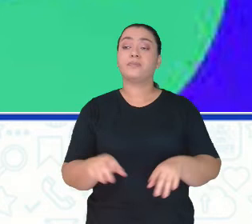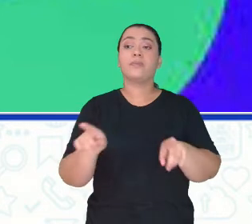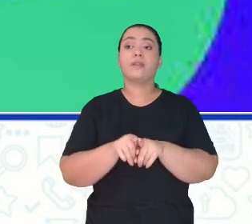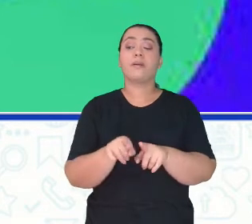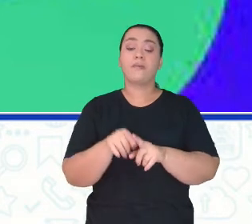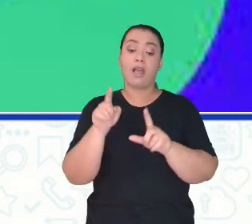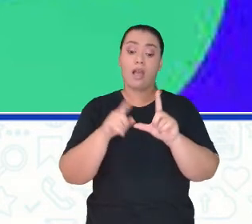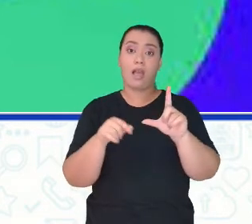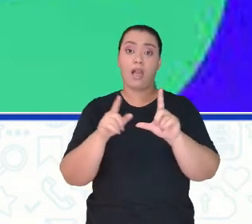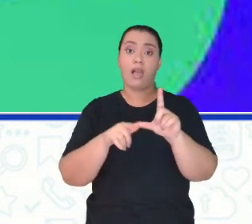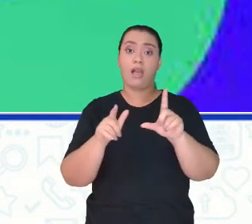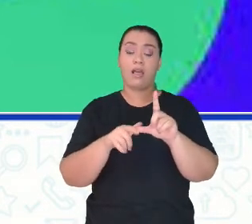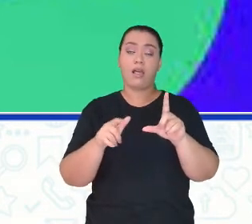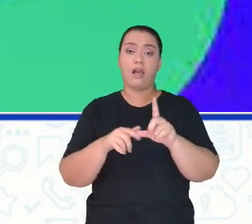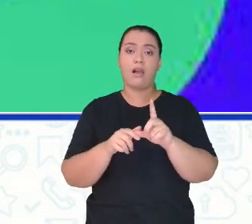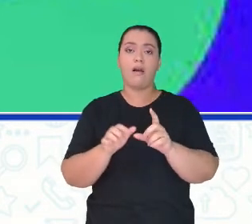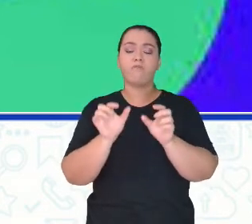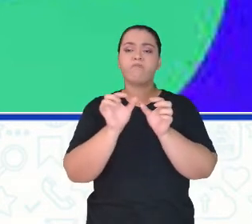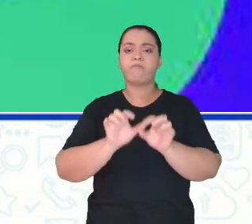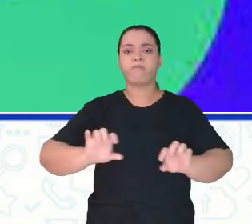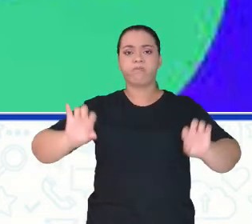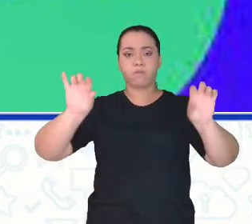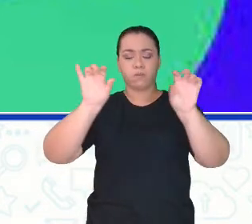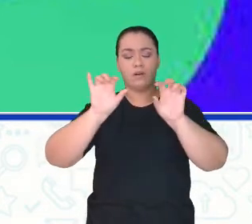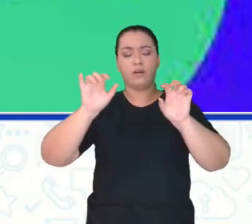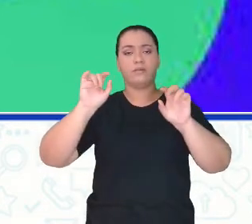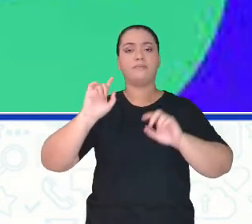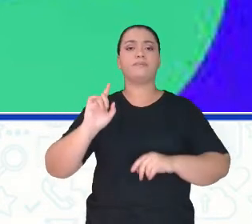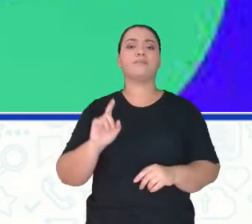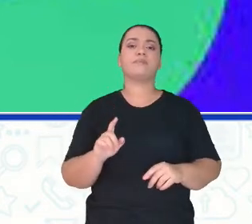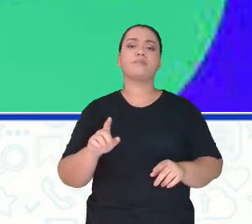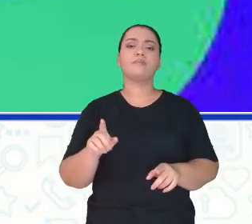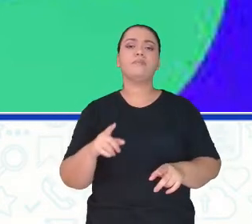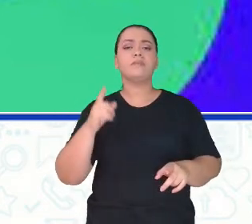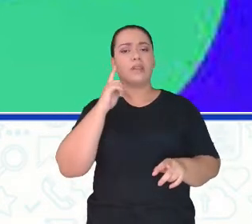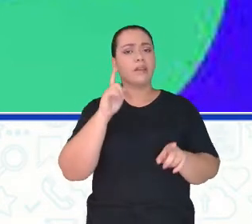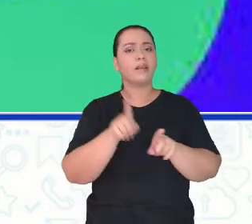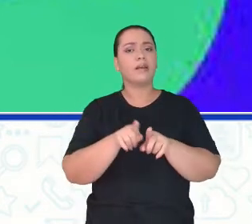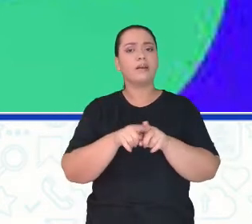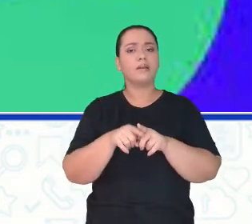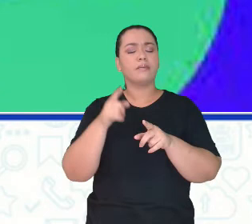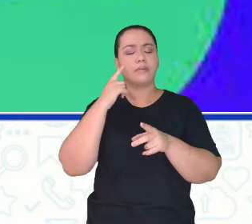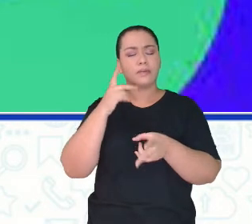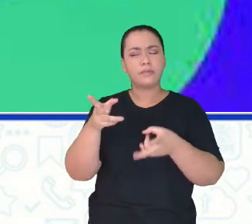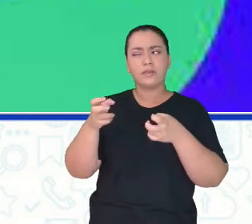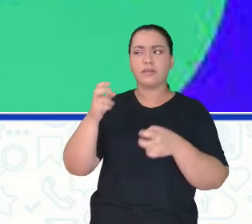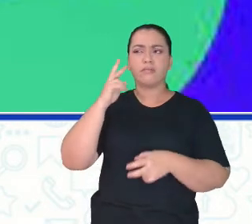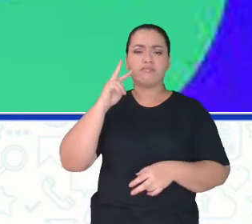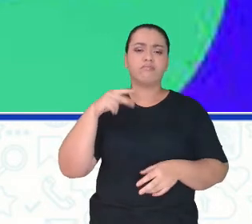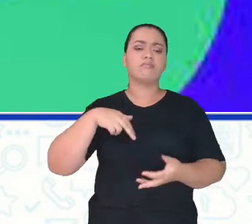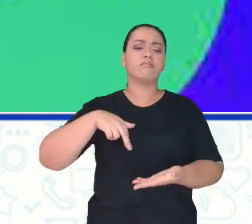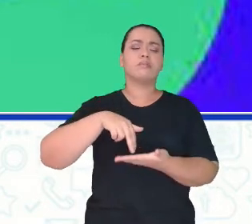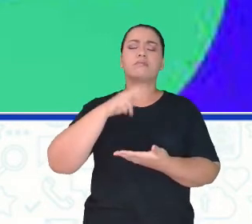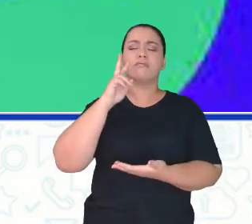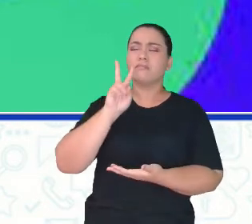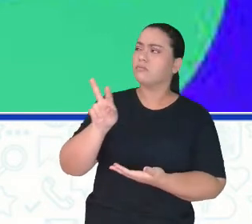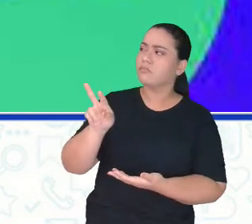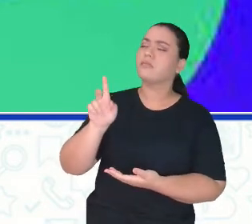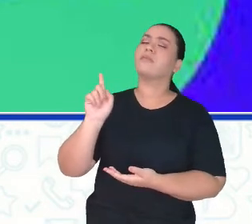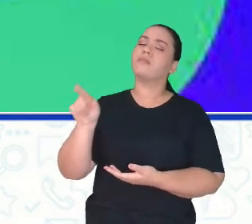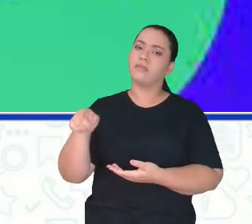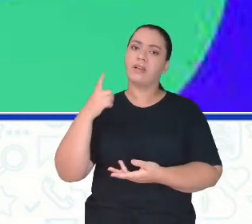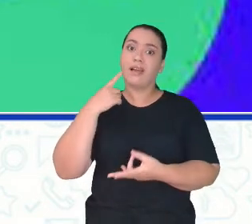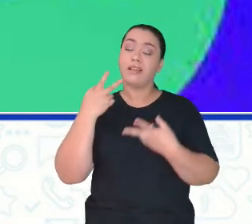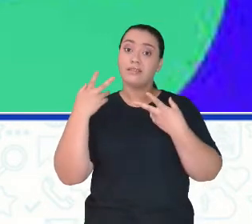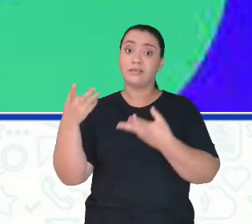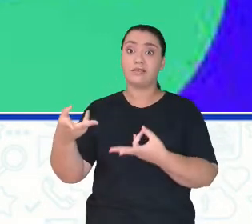mais cheia, mais para, né, chamar atenção. Então, você passa por esse cartaz, você não passa incólume. Ou seja, não